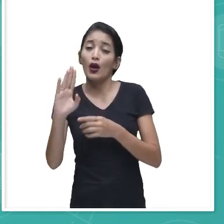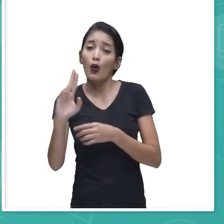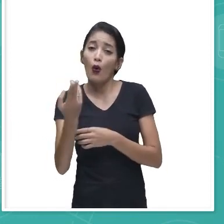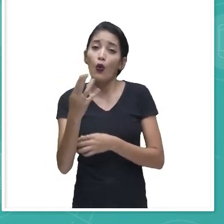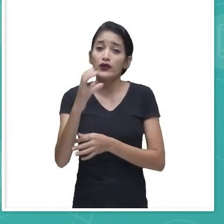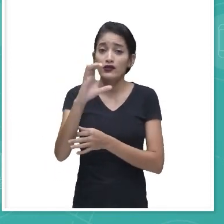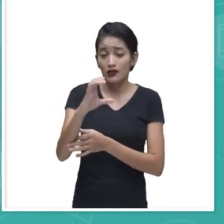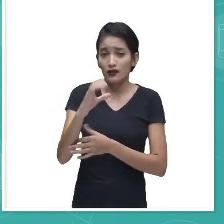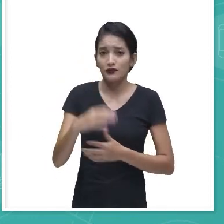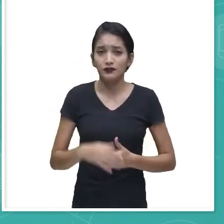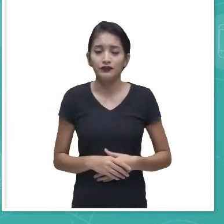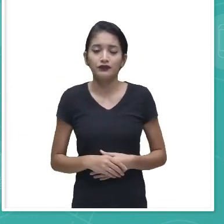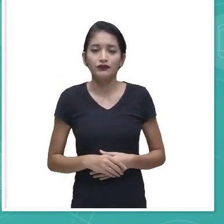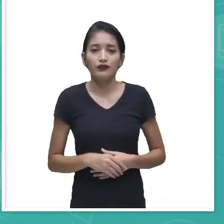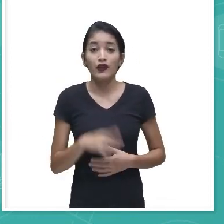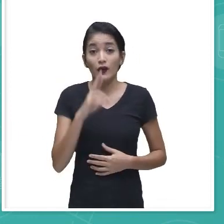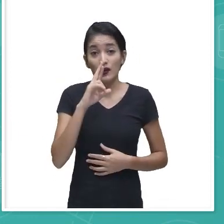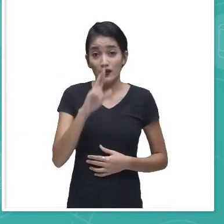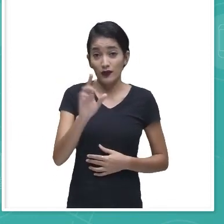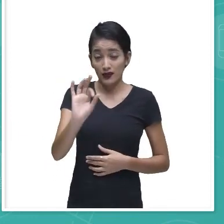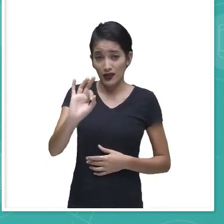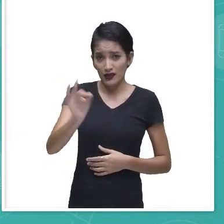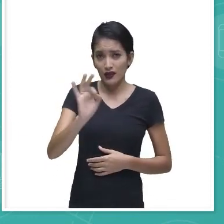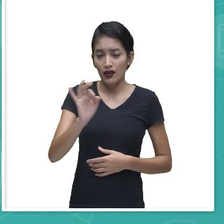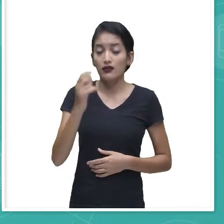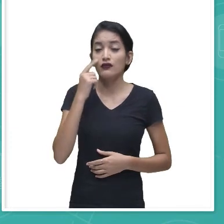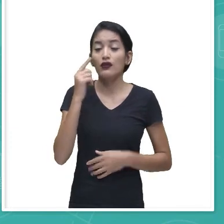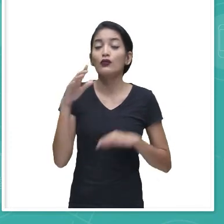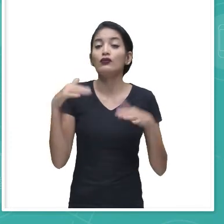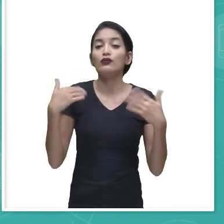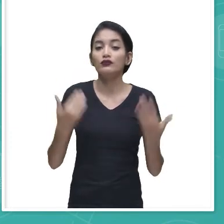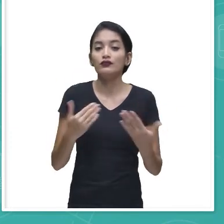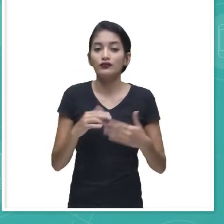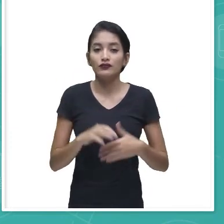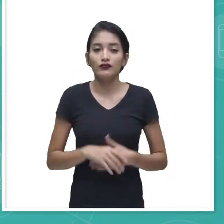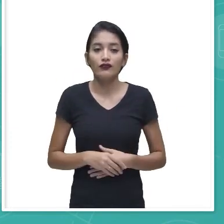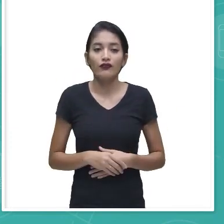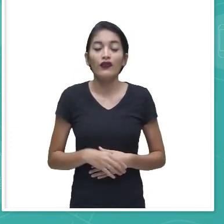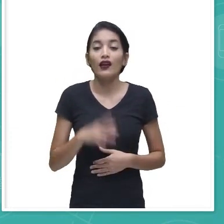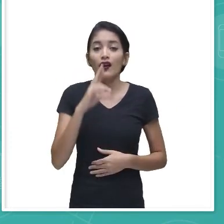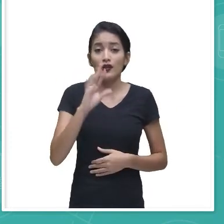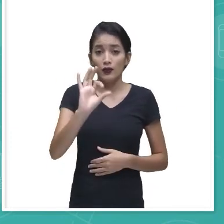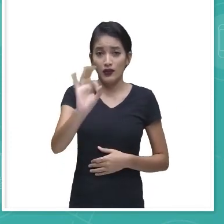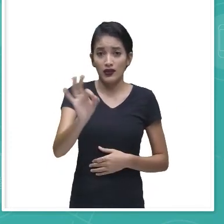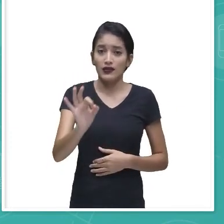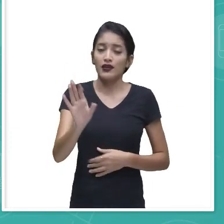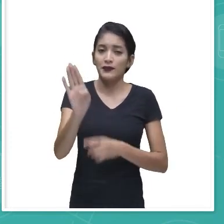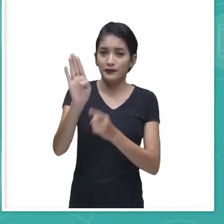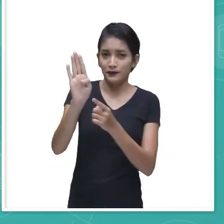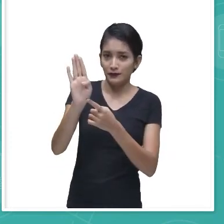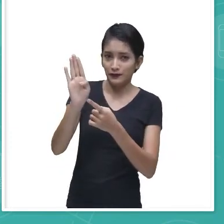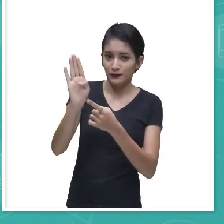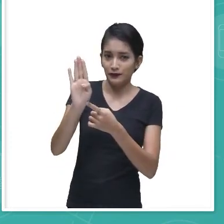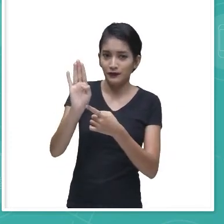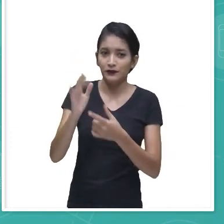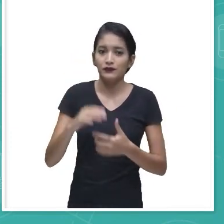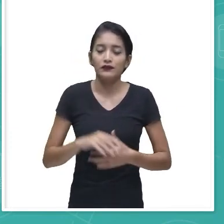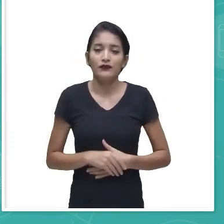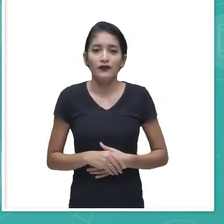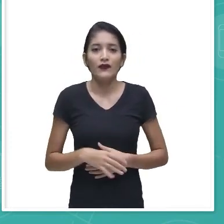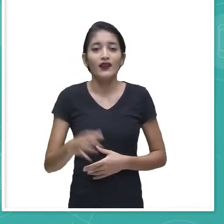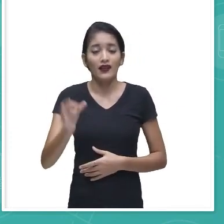Então, no nosso gabarito, vamos lá para essa questão. A resposta correta é a letra B de bola, tá? Então acertou